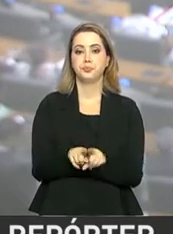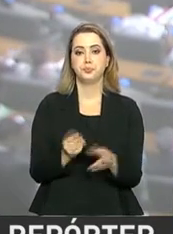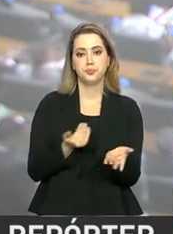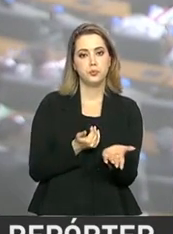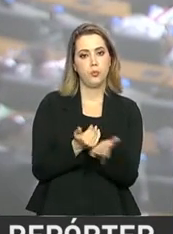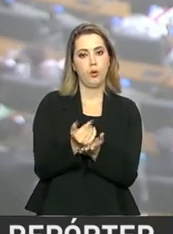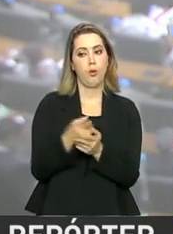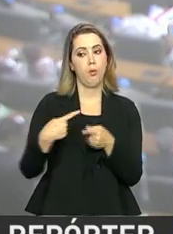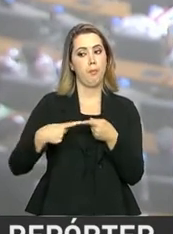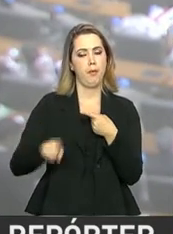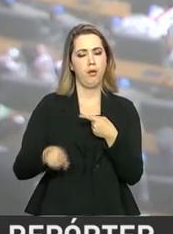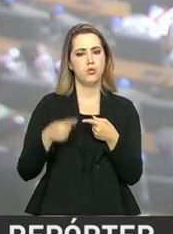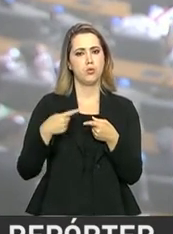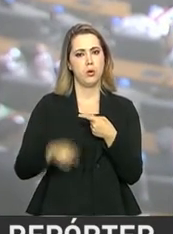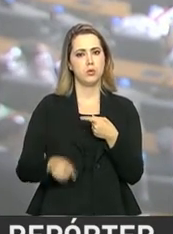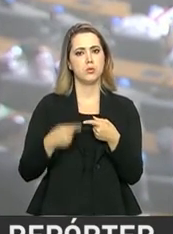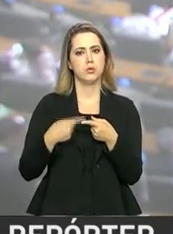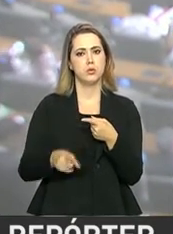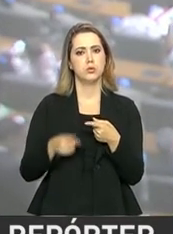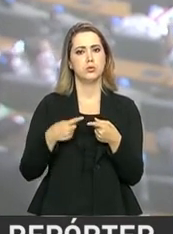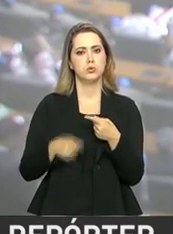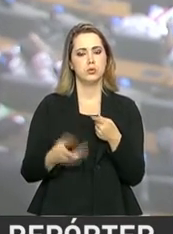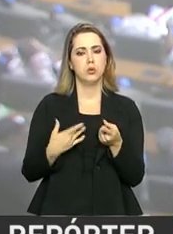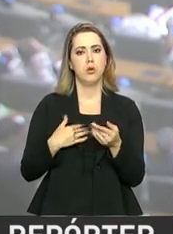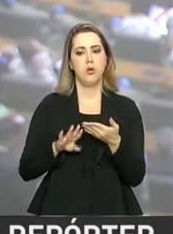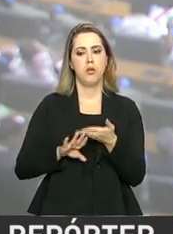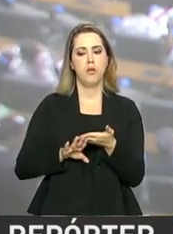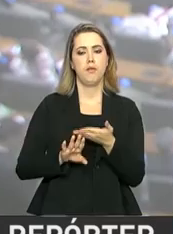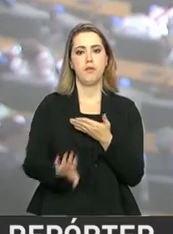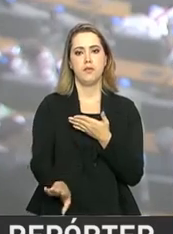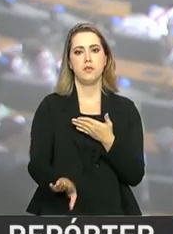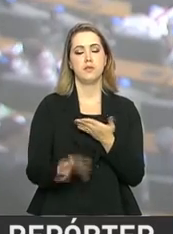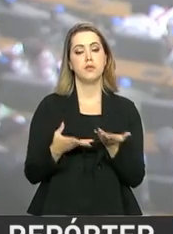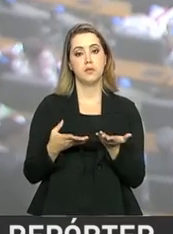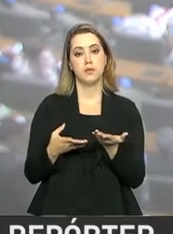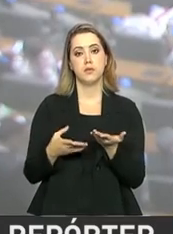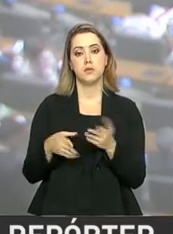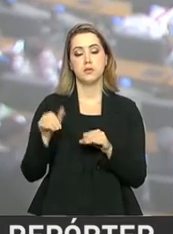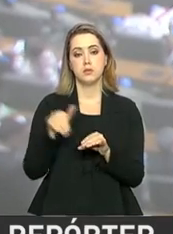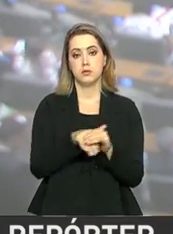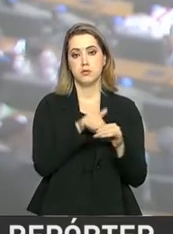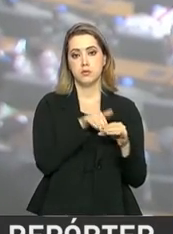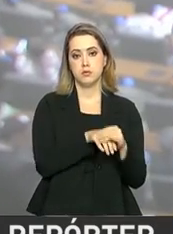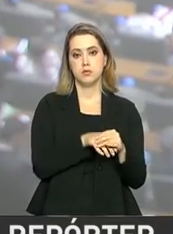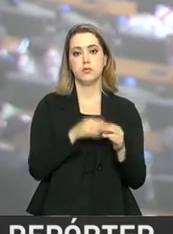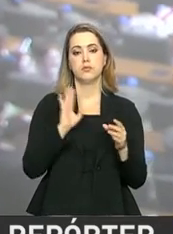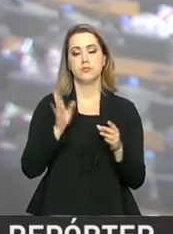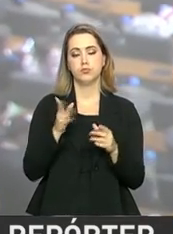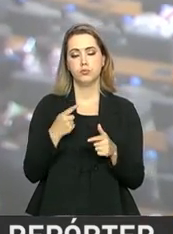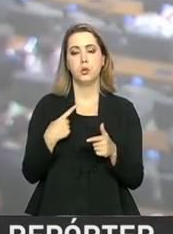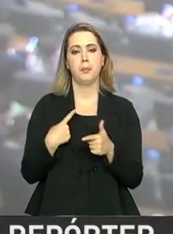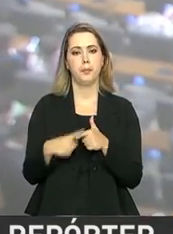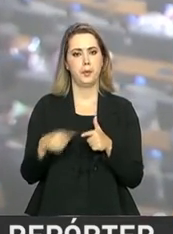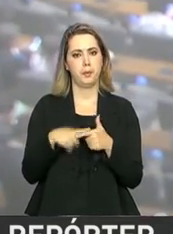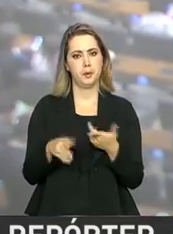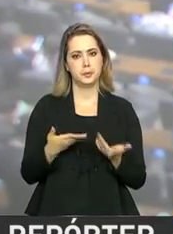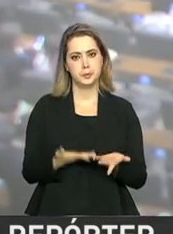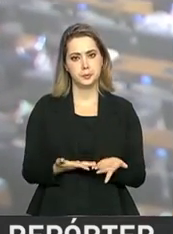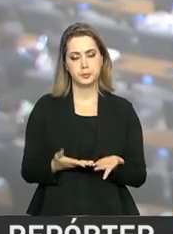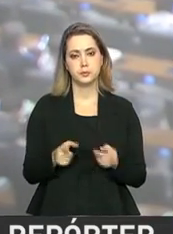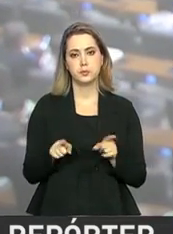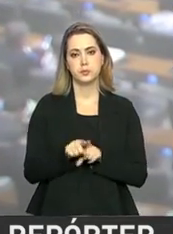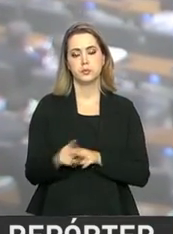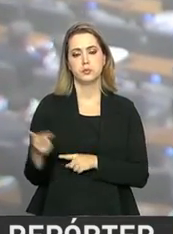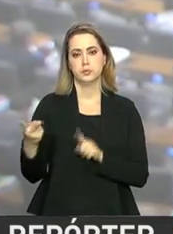da rejeição, como por exemplo o adiamento da votação, ficam automaticamente prejudicados. Este